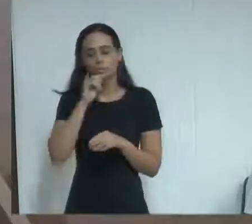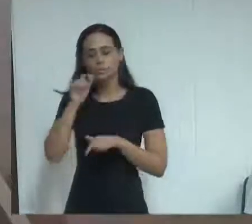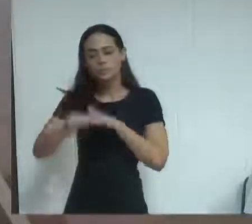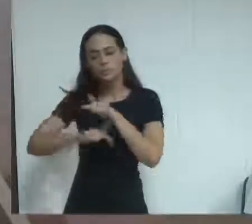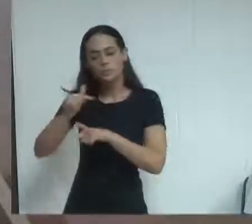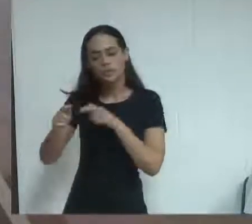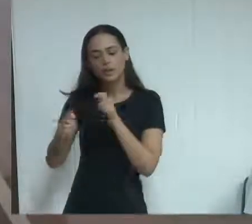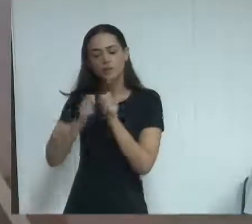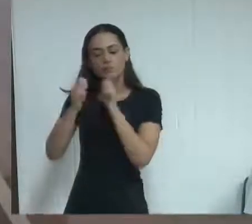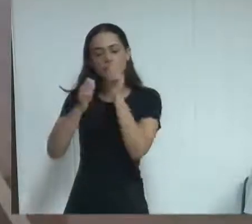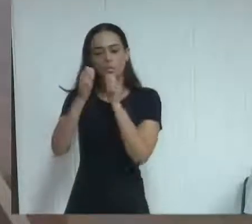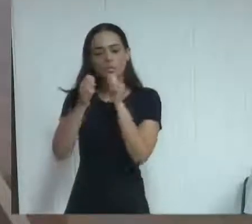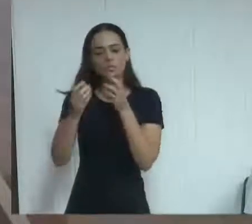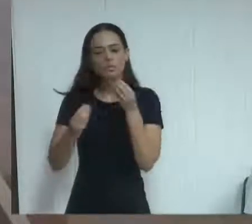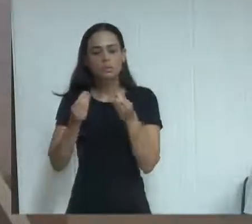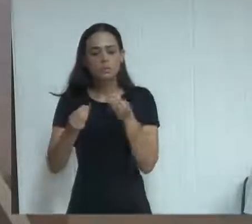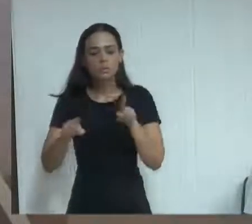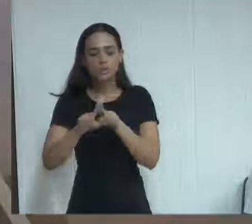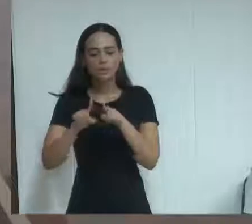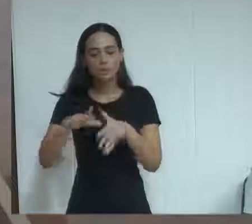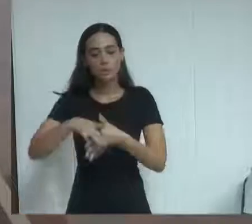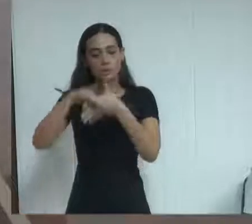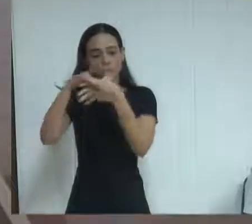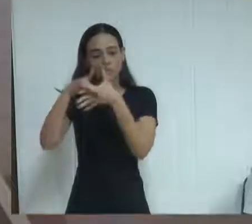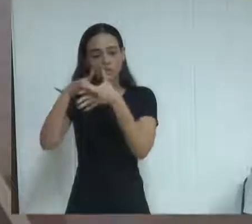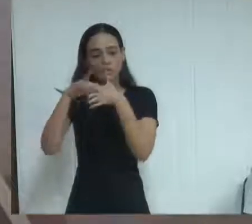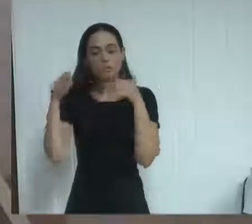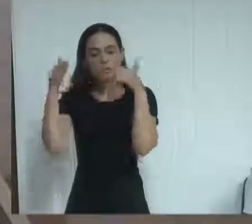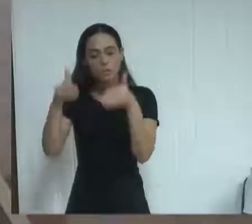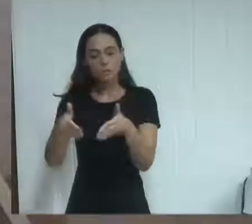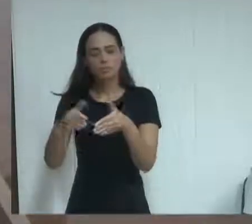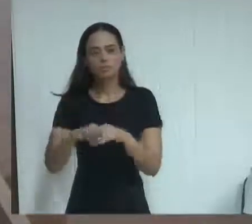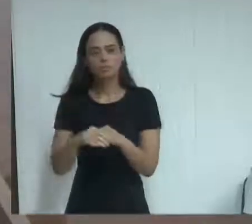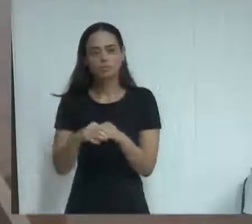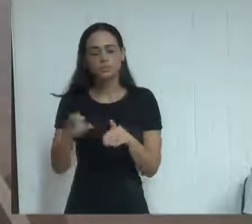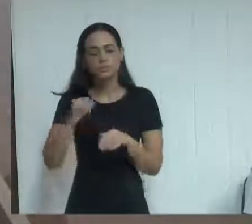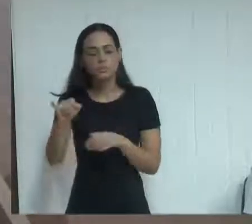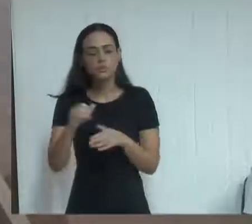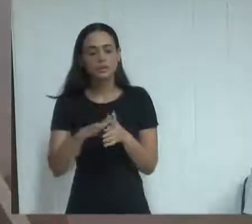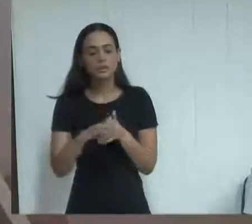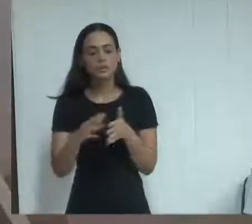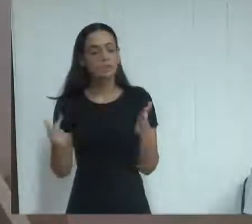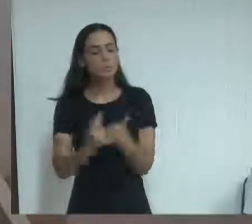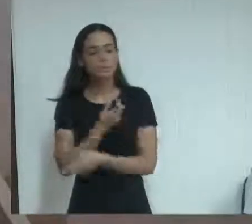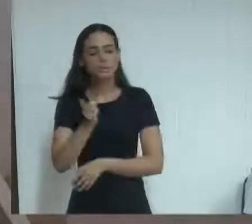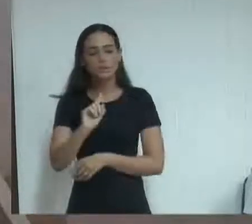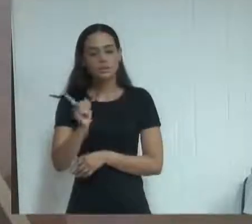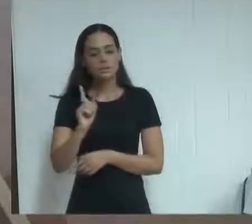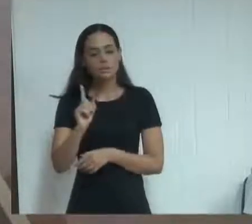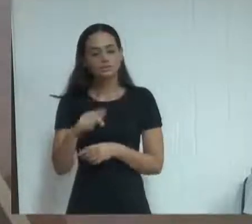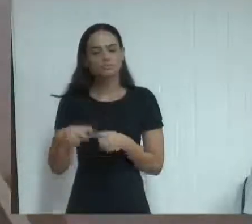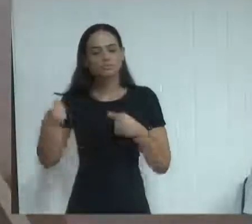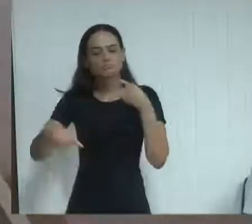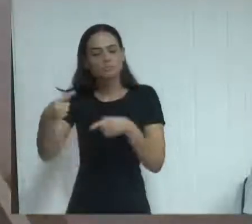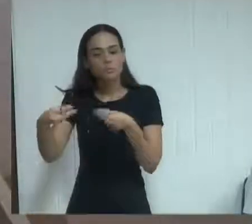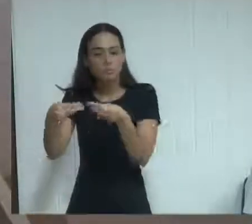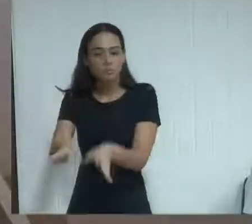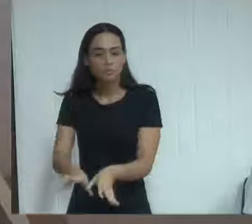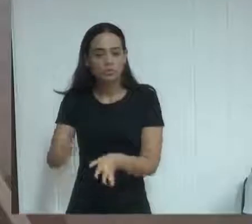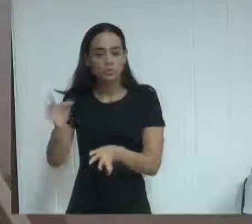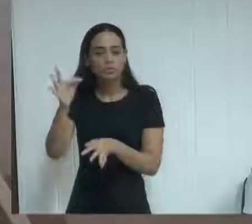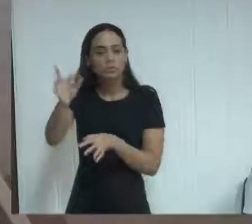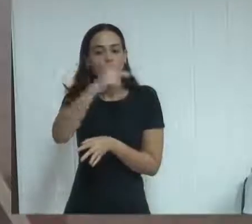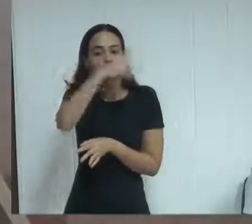economias e eu acho que é aí que um grande líder deve fazer, porque se não fizer dessa forma, sofra as consequências políticas, seja lá quem for o